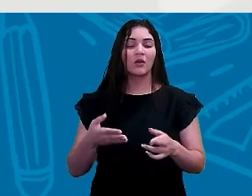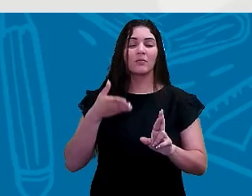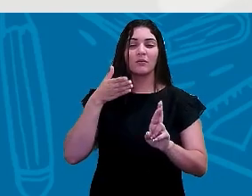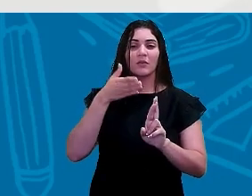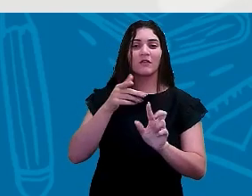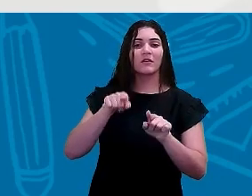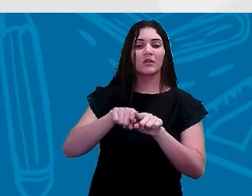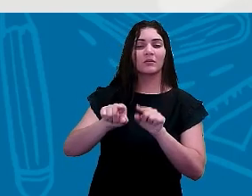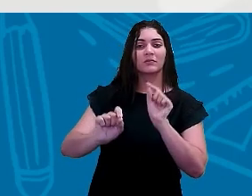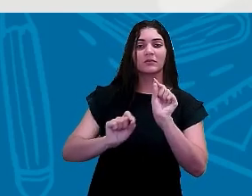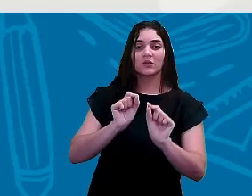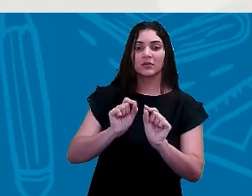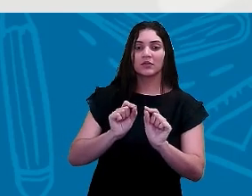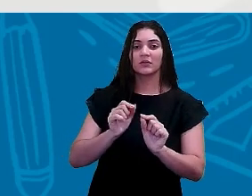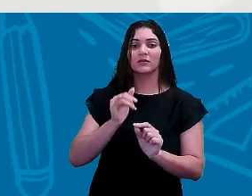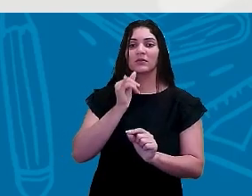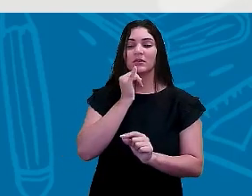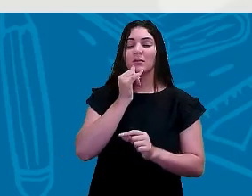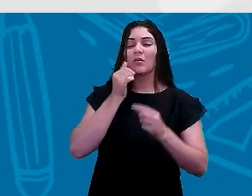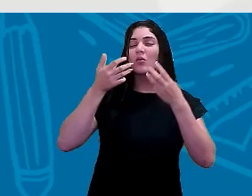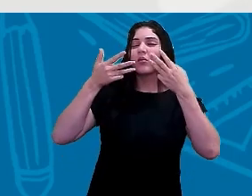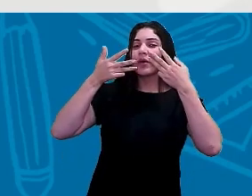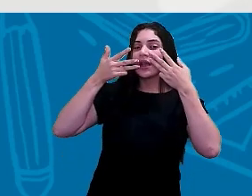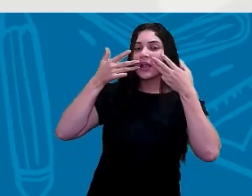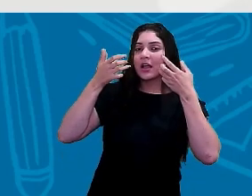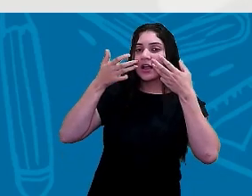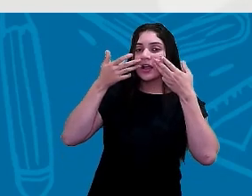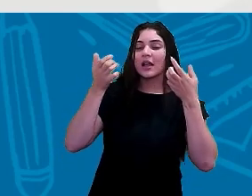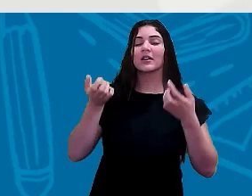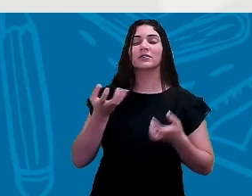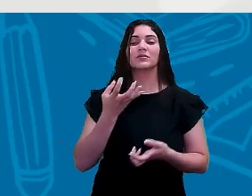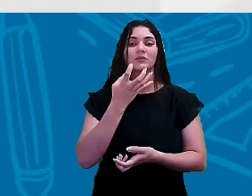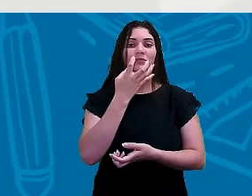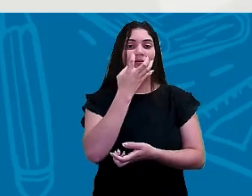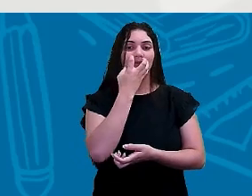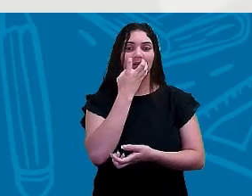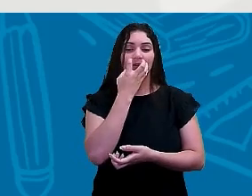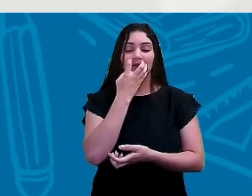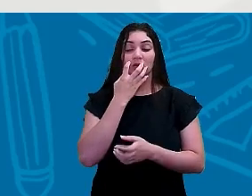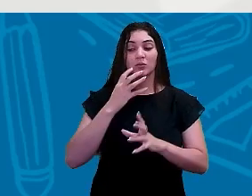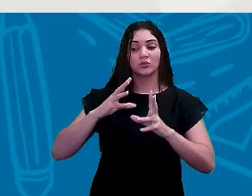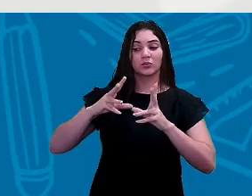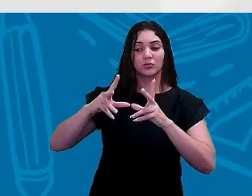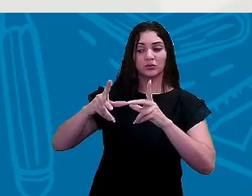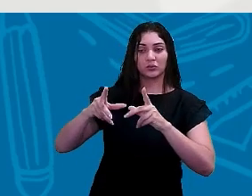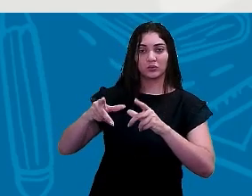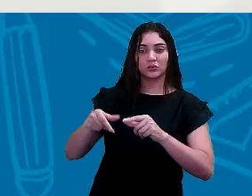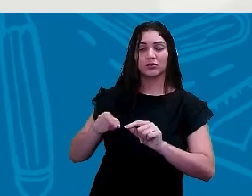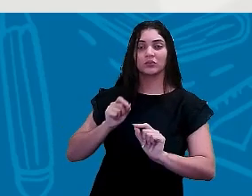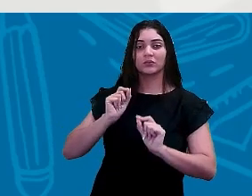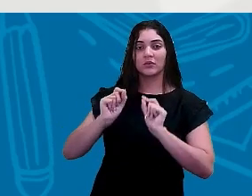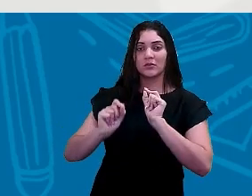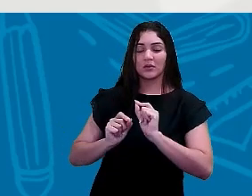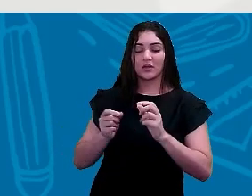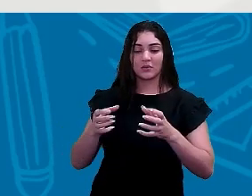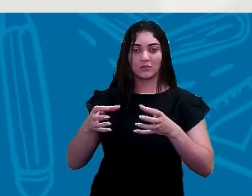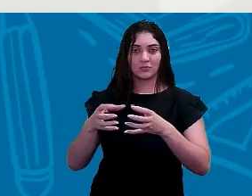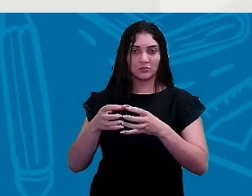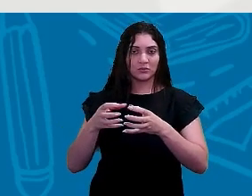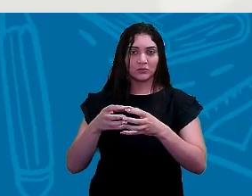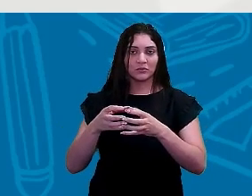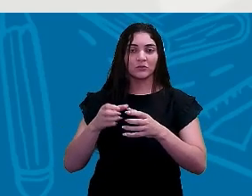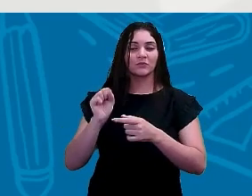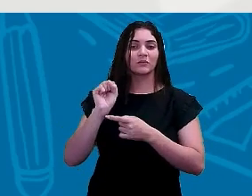também assim, o gato, o cachorro, tudo isso faz parte